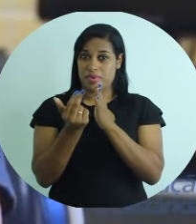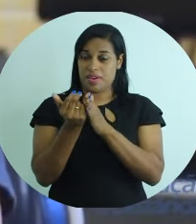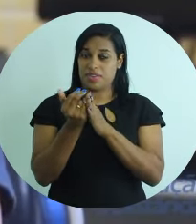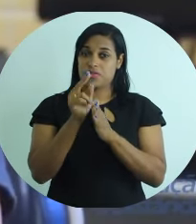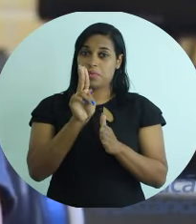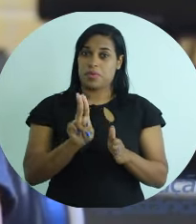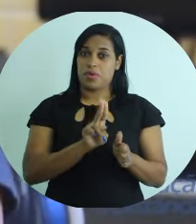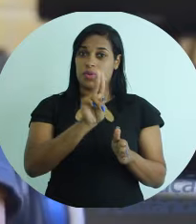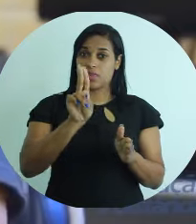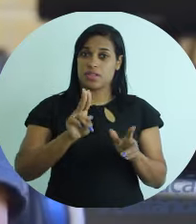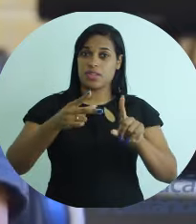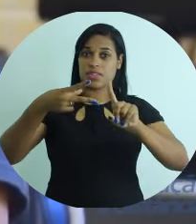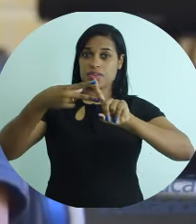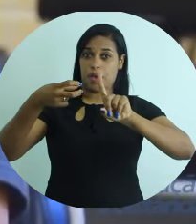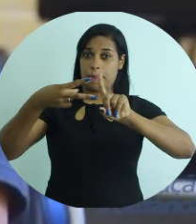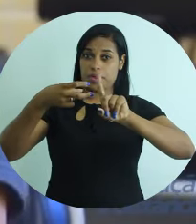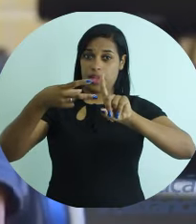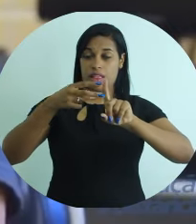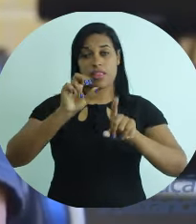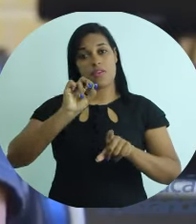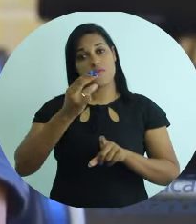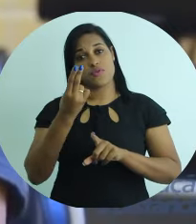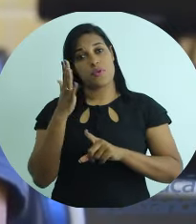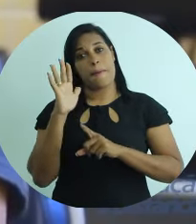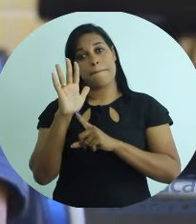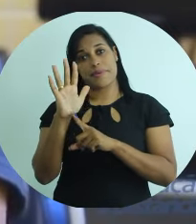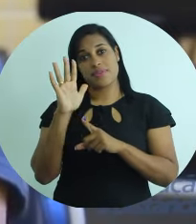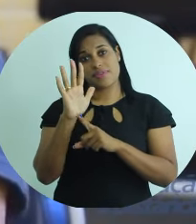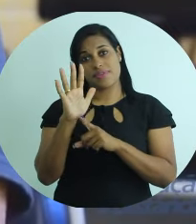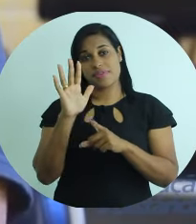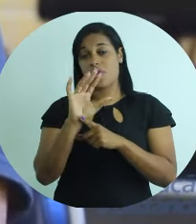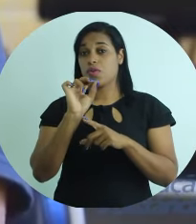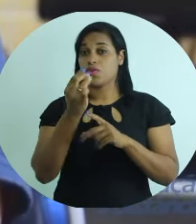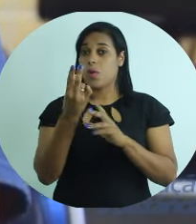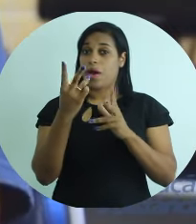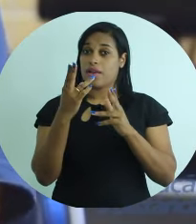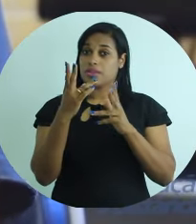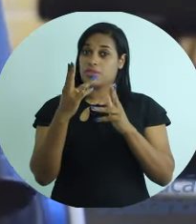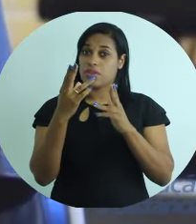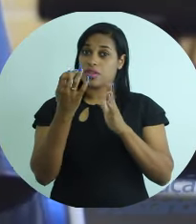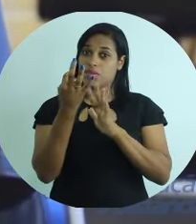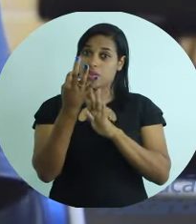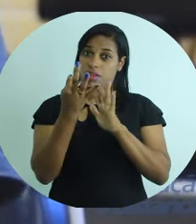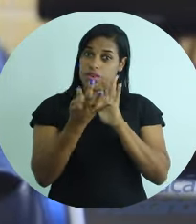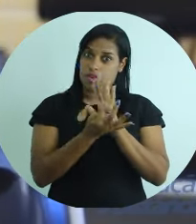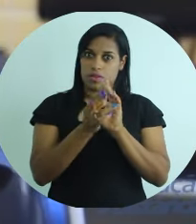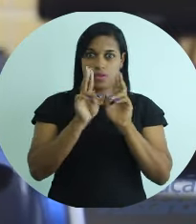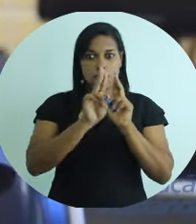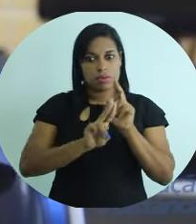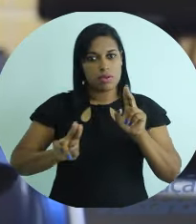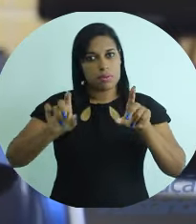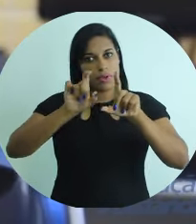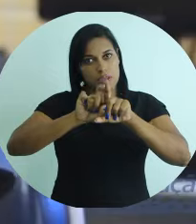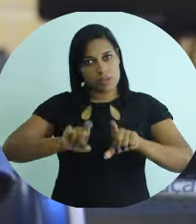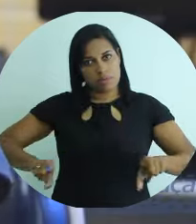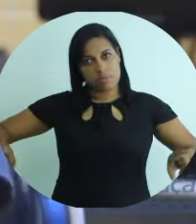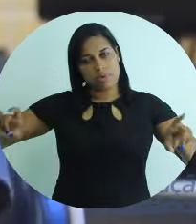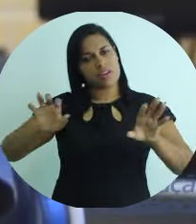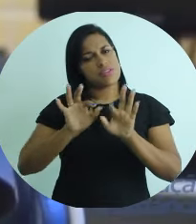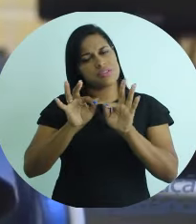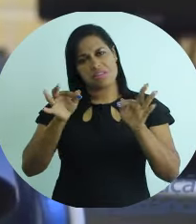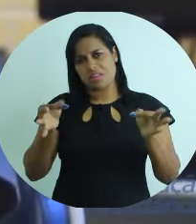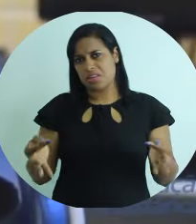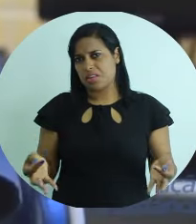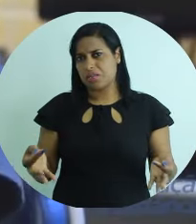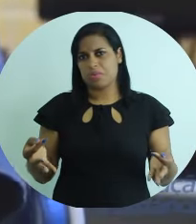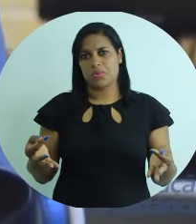em aplicativos de editoração de textos ou apresentações. É uma competência, pelo menos o nome é grande, mas ela é simples, ela